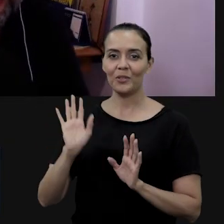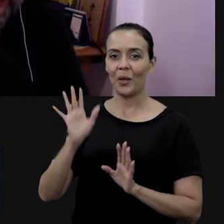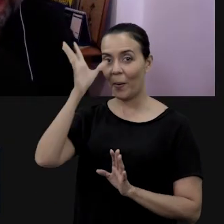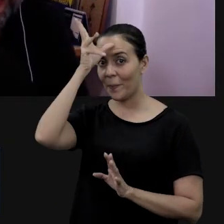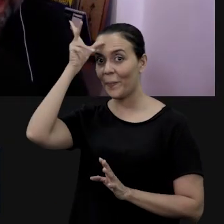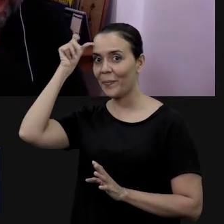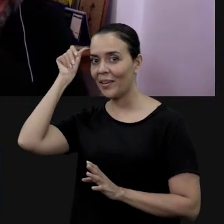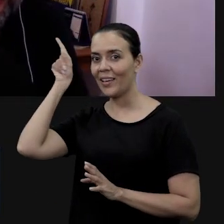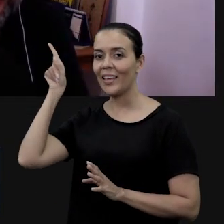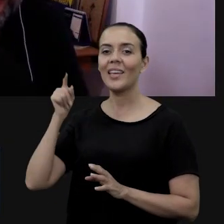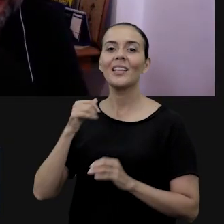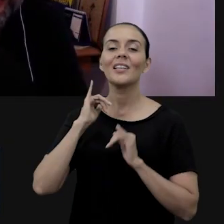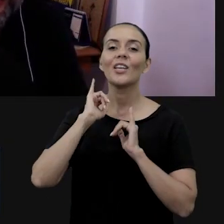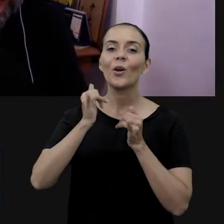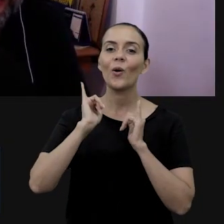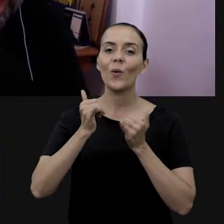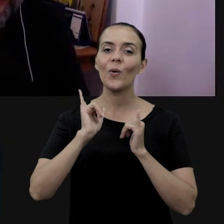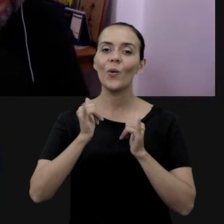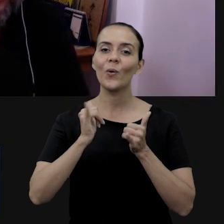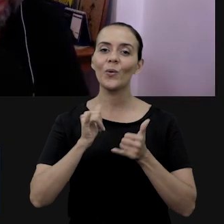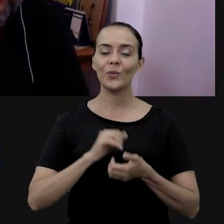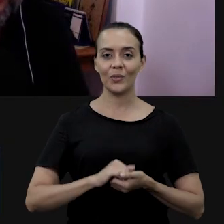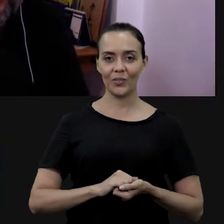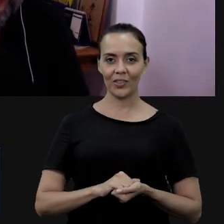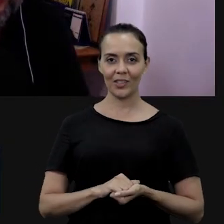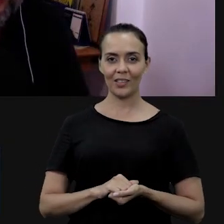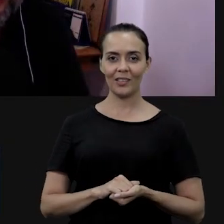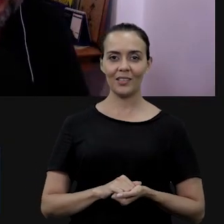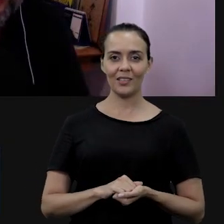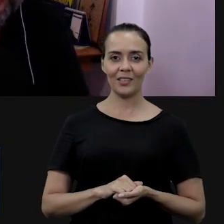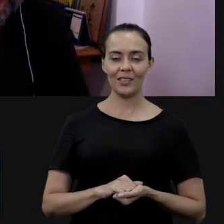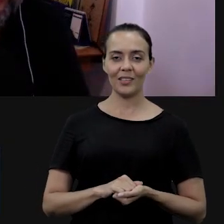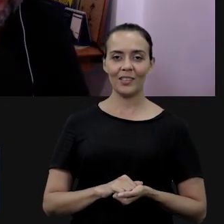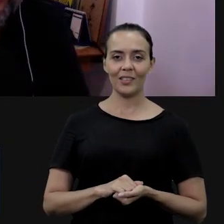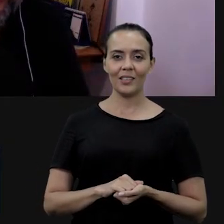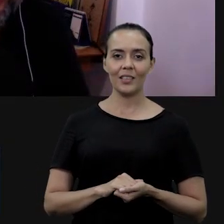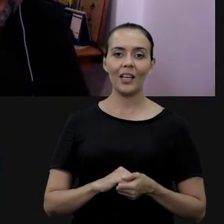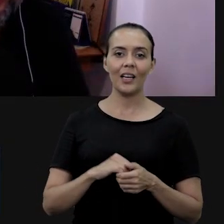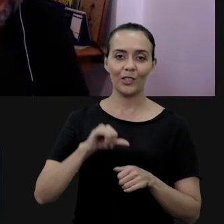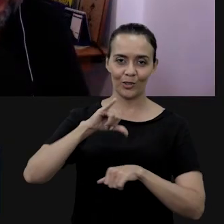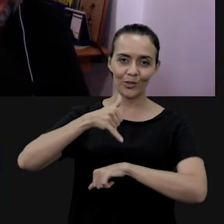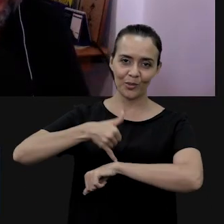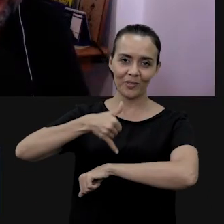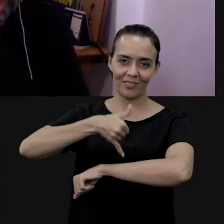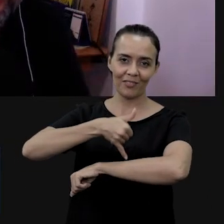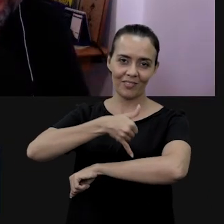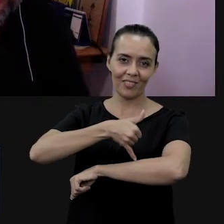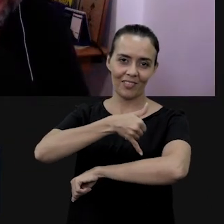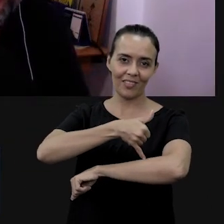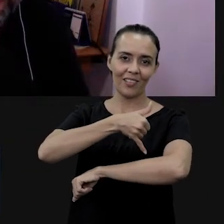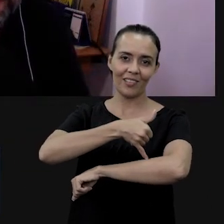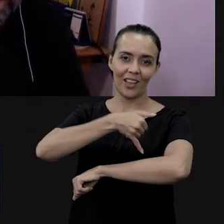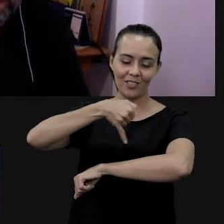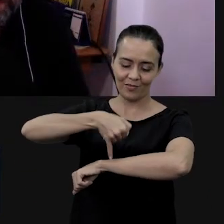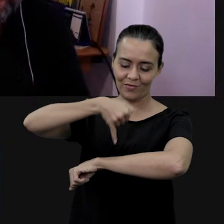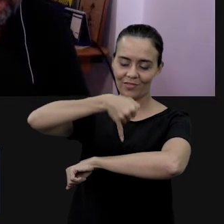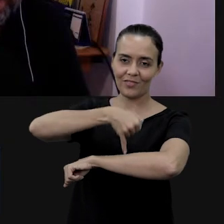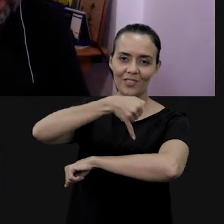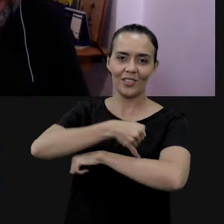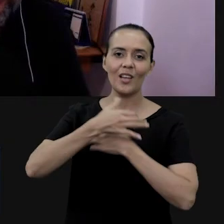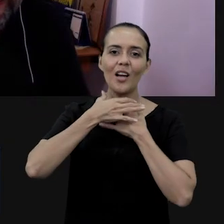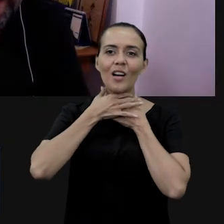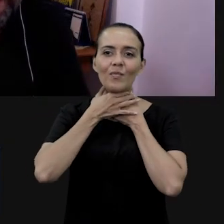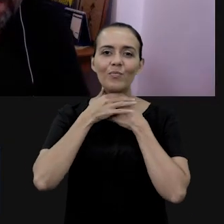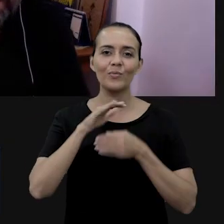contar as histórias clássicas do folclore brasileiro, Curupira, a Moça